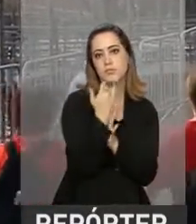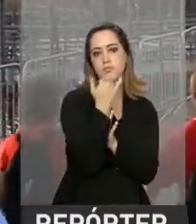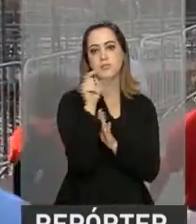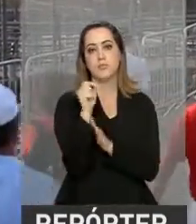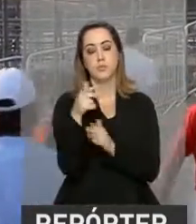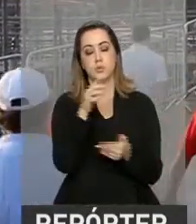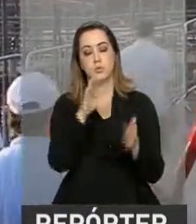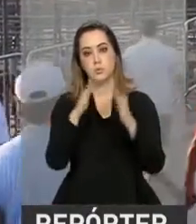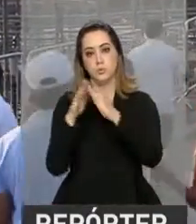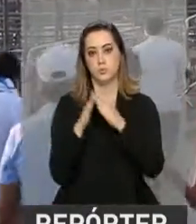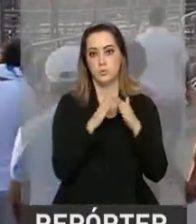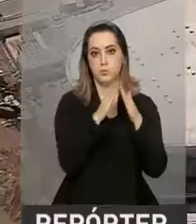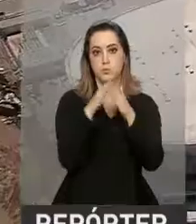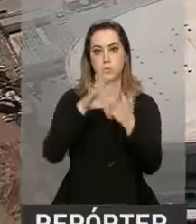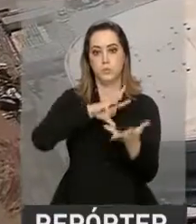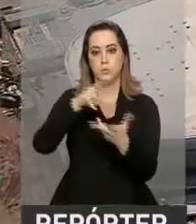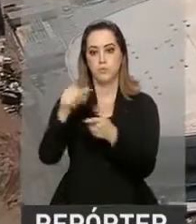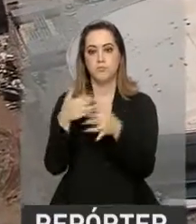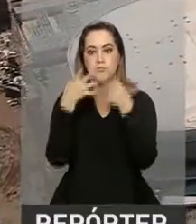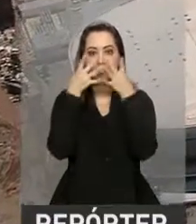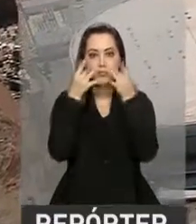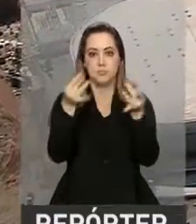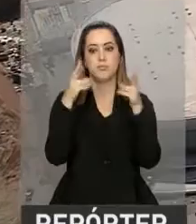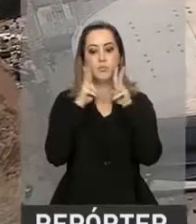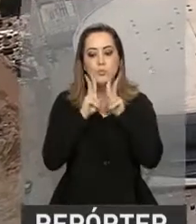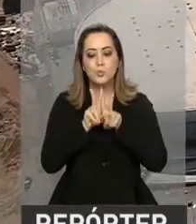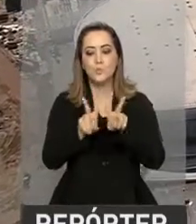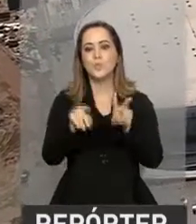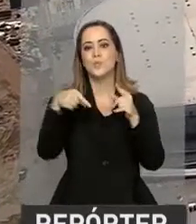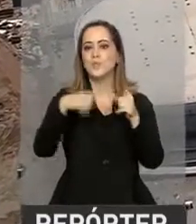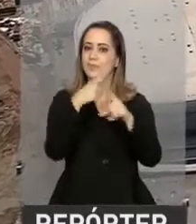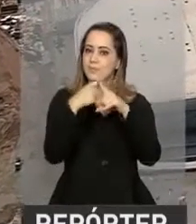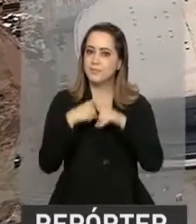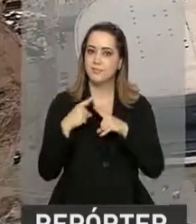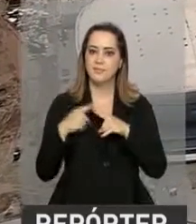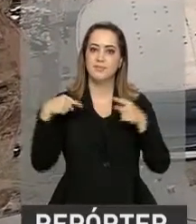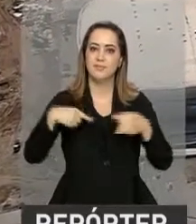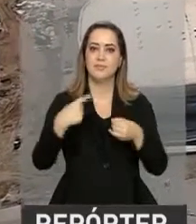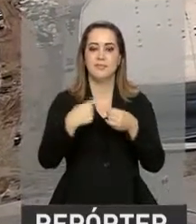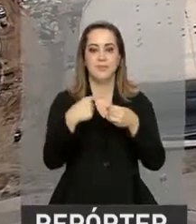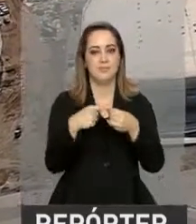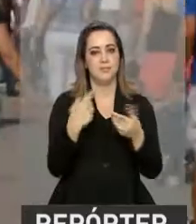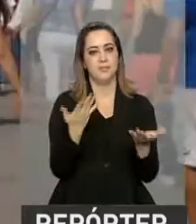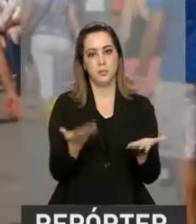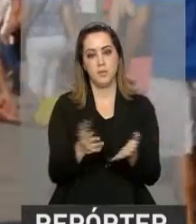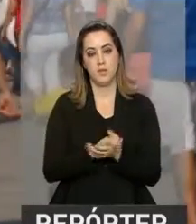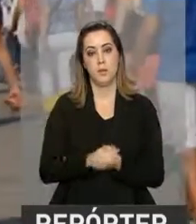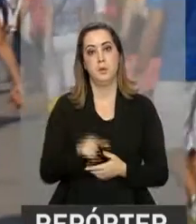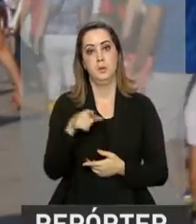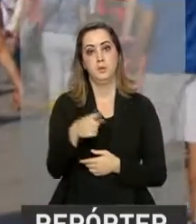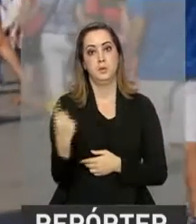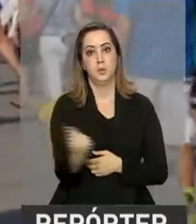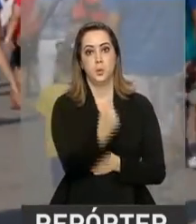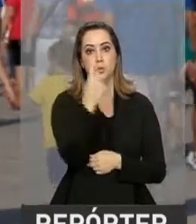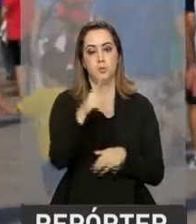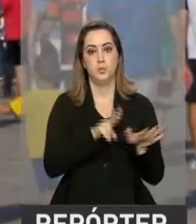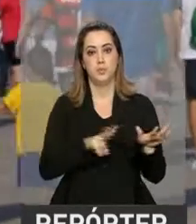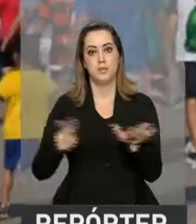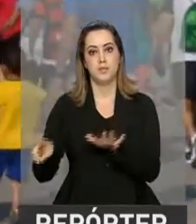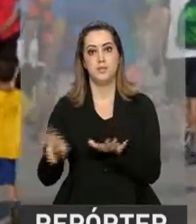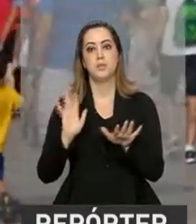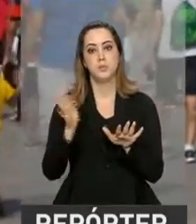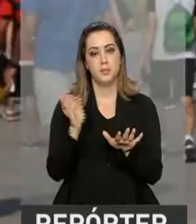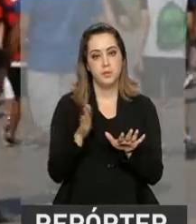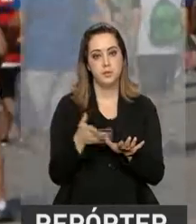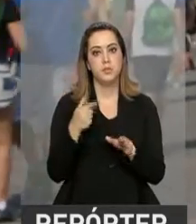metade da população do planeta esteja acompanhando as disputas nas arenas esportivas. E com uma semana de